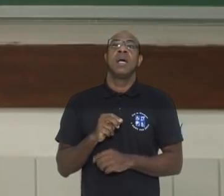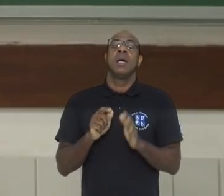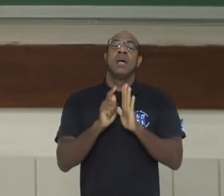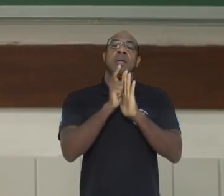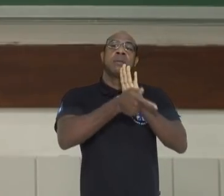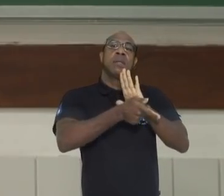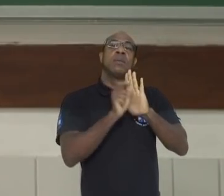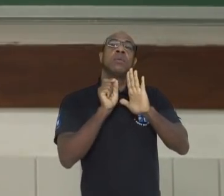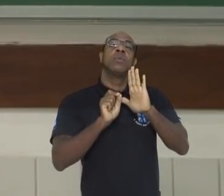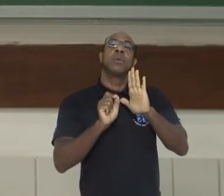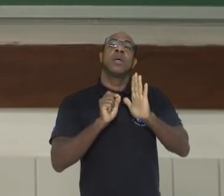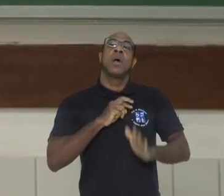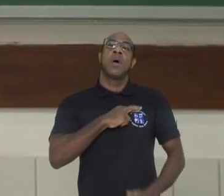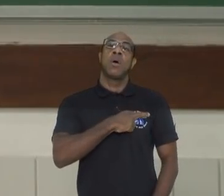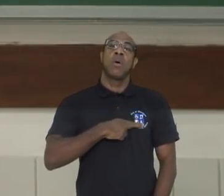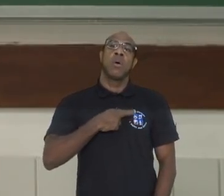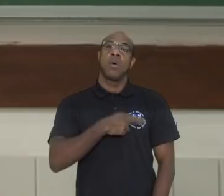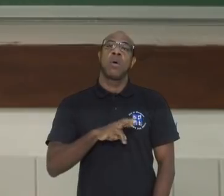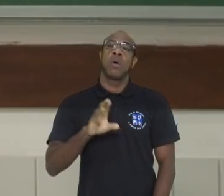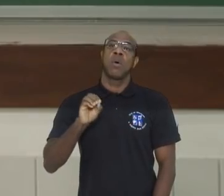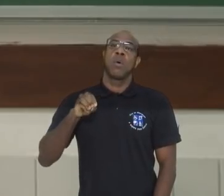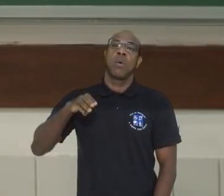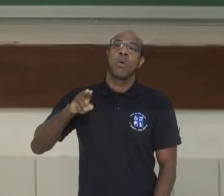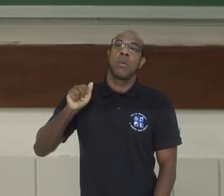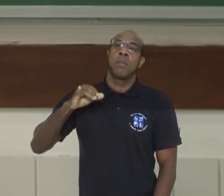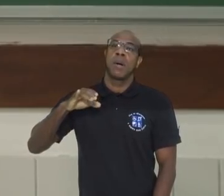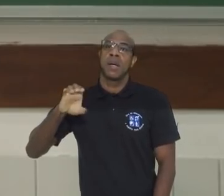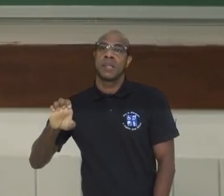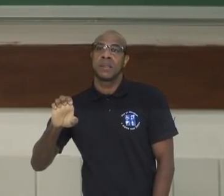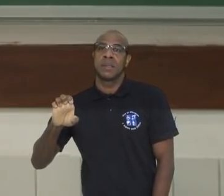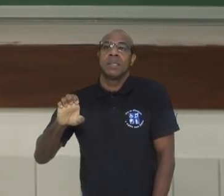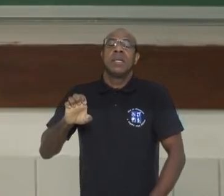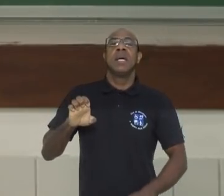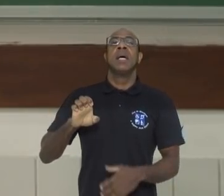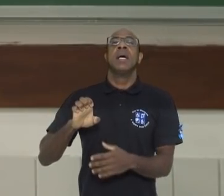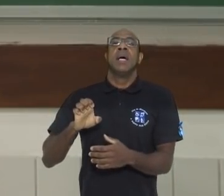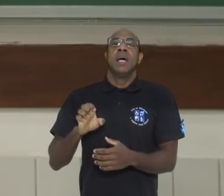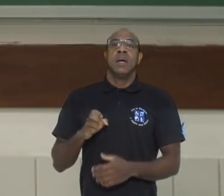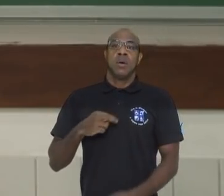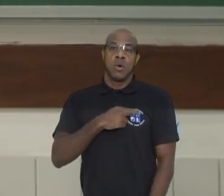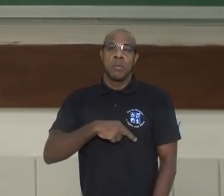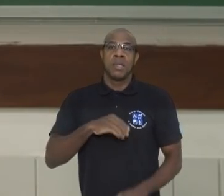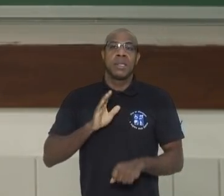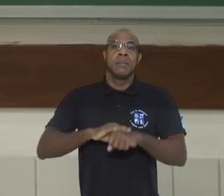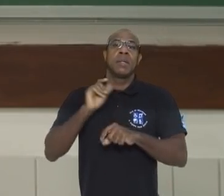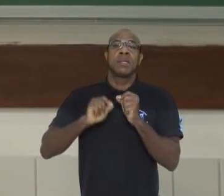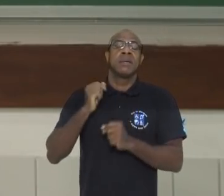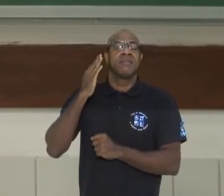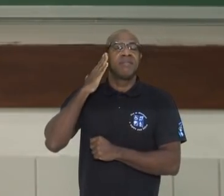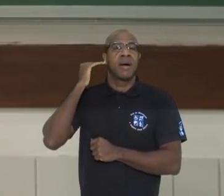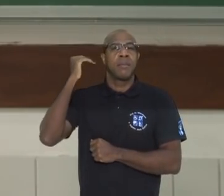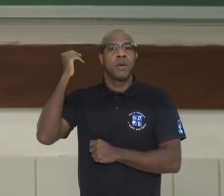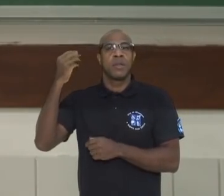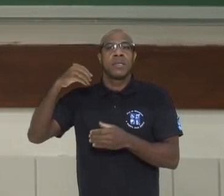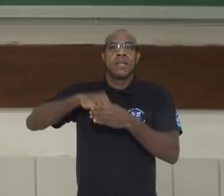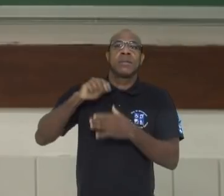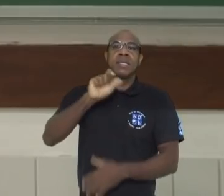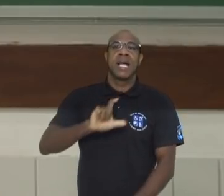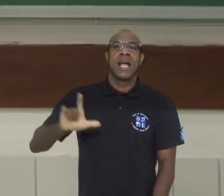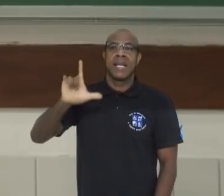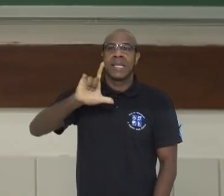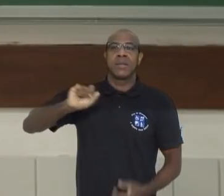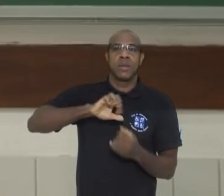vamos conhecer um dos romances mais famosos da literatura mundial e vamos ler os fragmentos